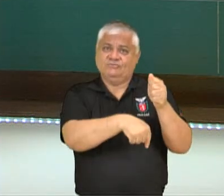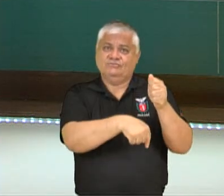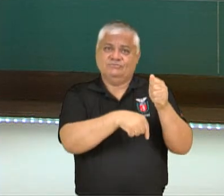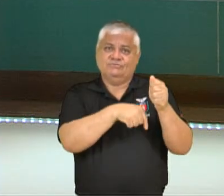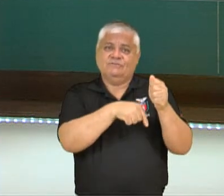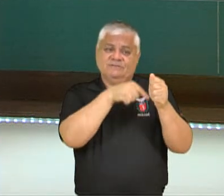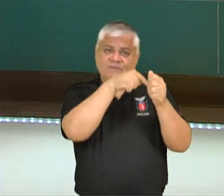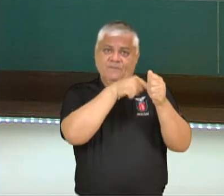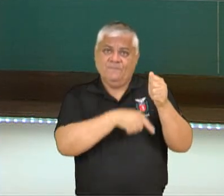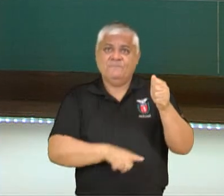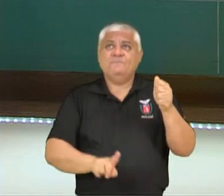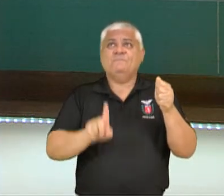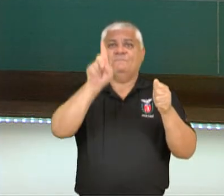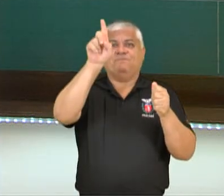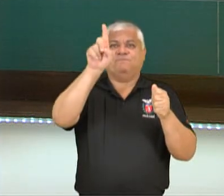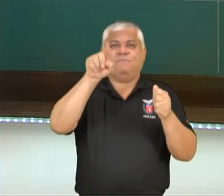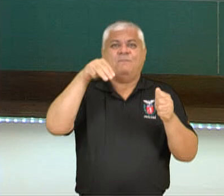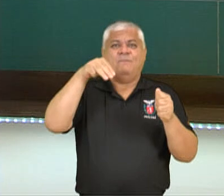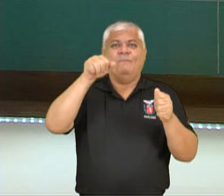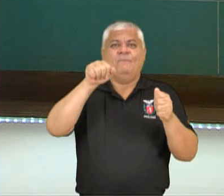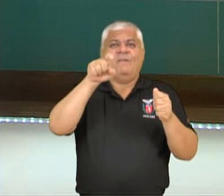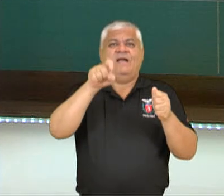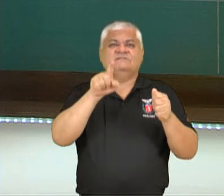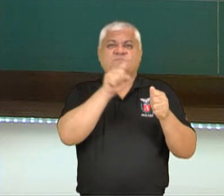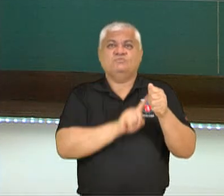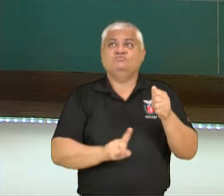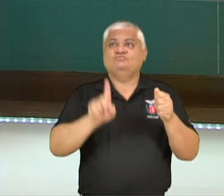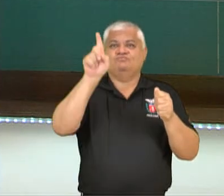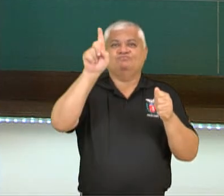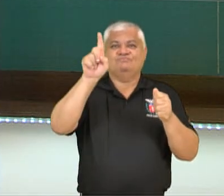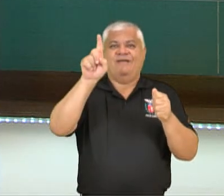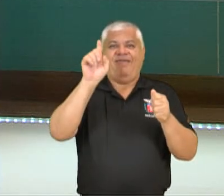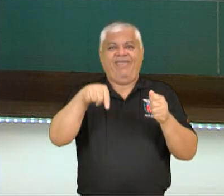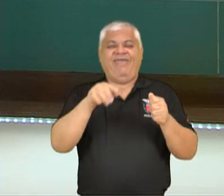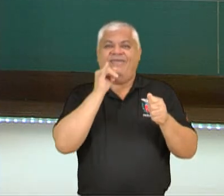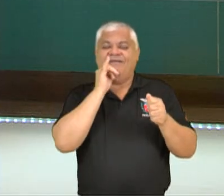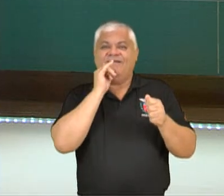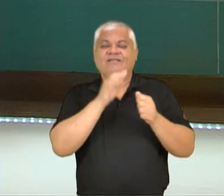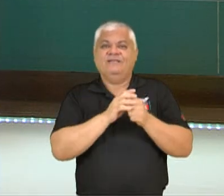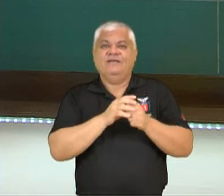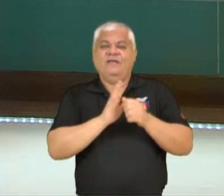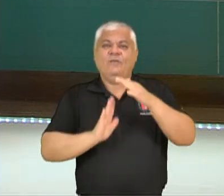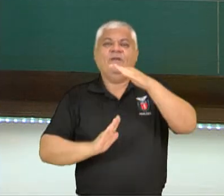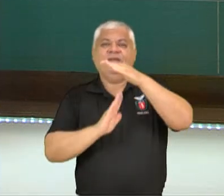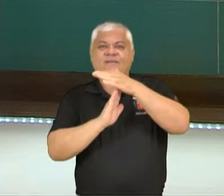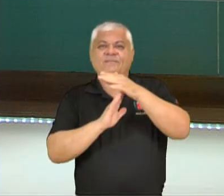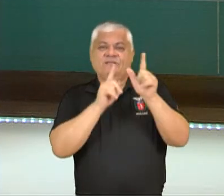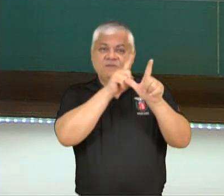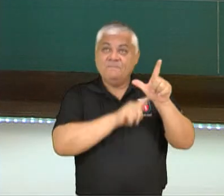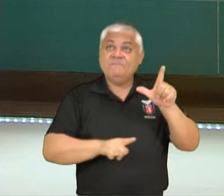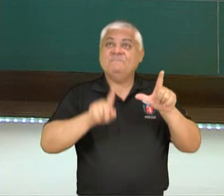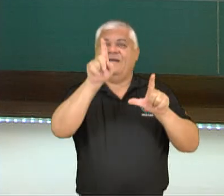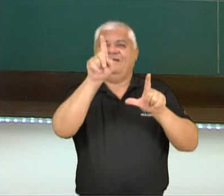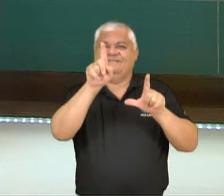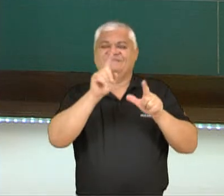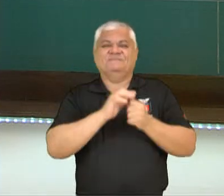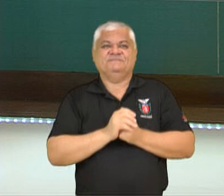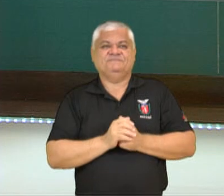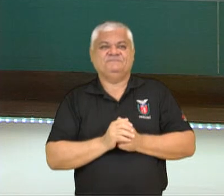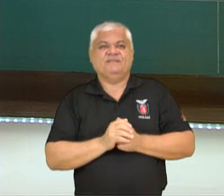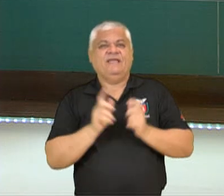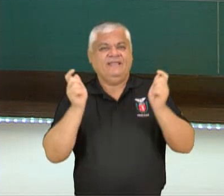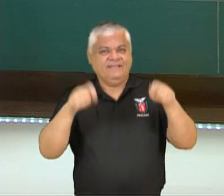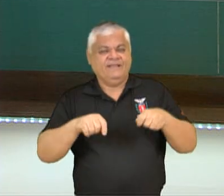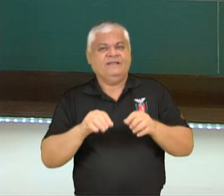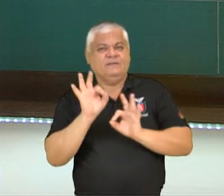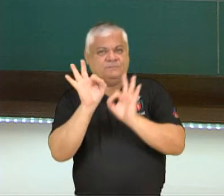ter um ponto de máximo lá em cima. E esse ponto de máximo está relacionado exatamente à área máxima que nós podemos obter com essas medidas,